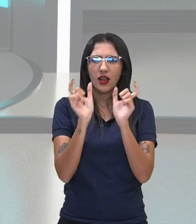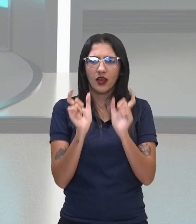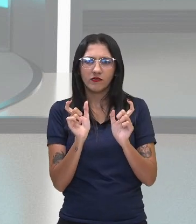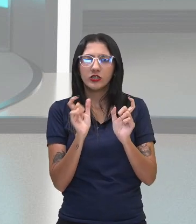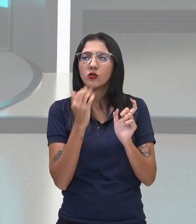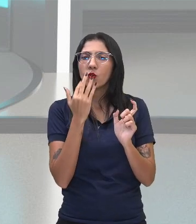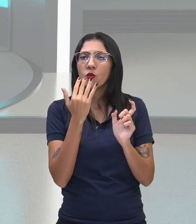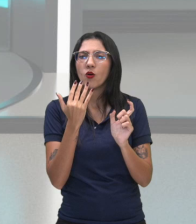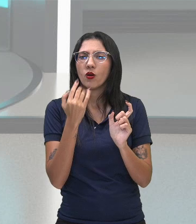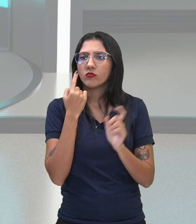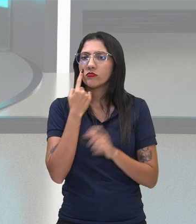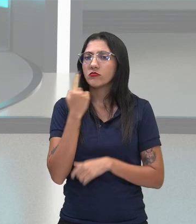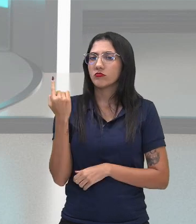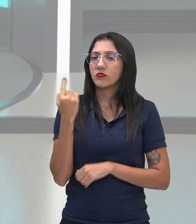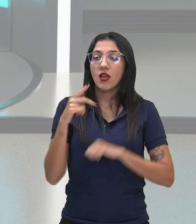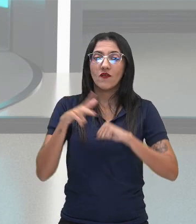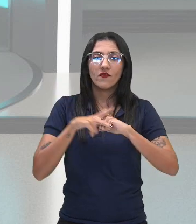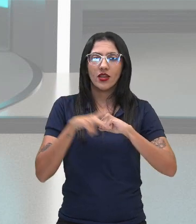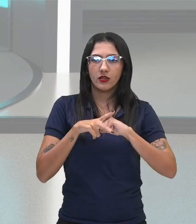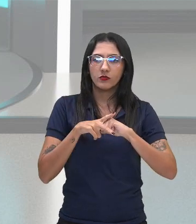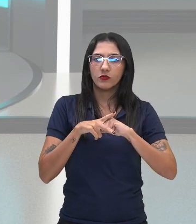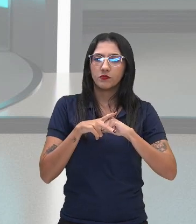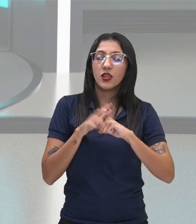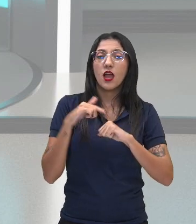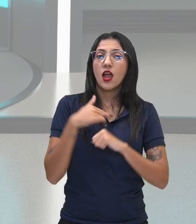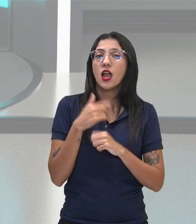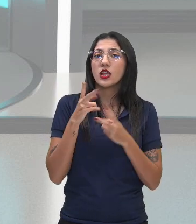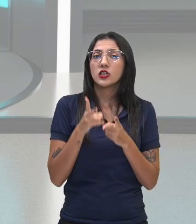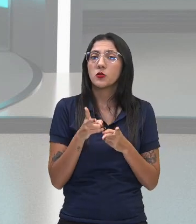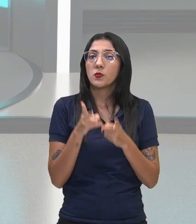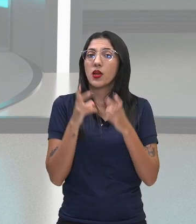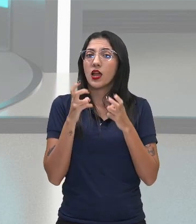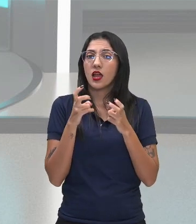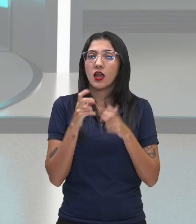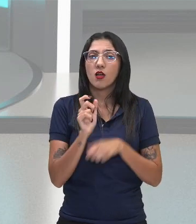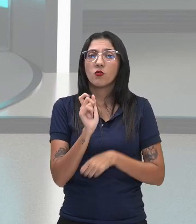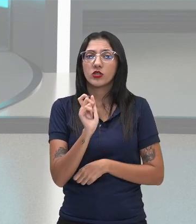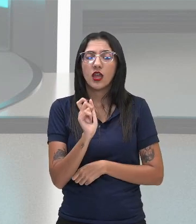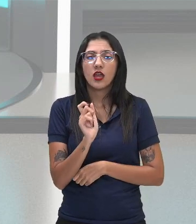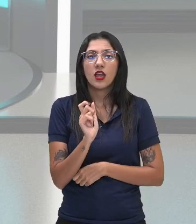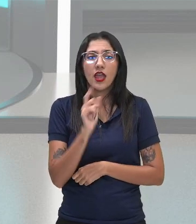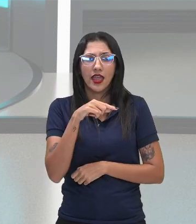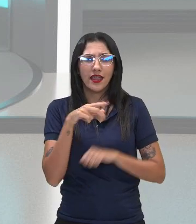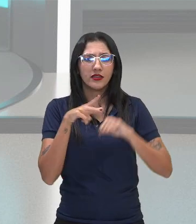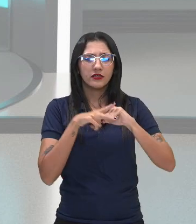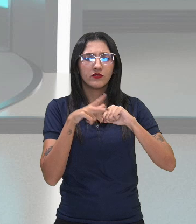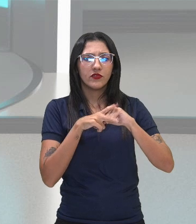são verbos. E nós podemos perceber que estes verbos,